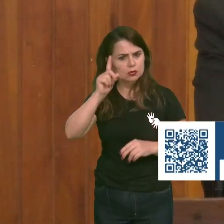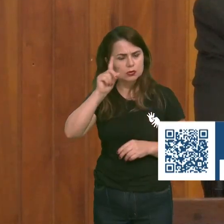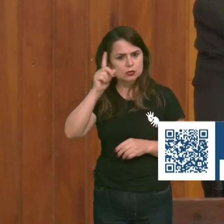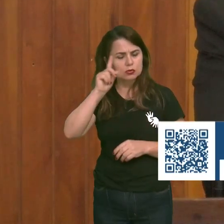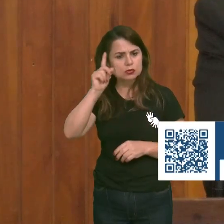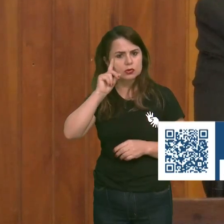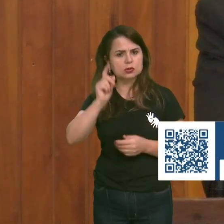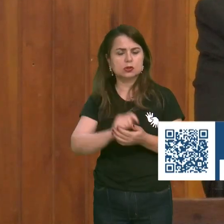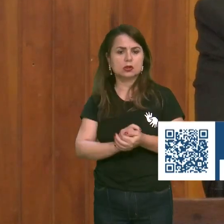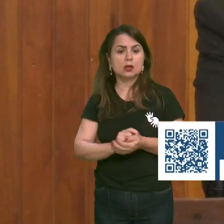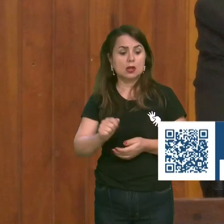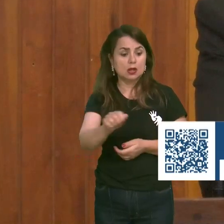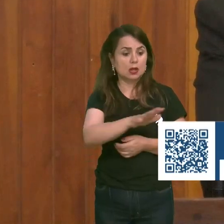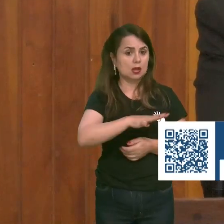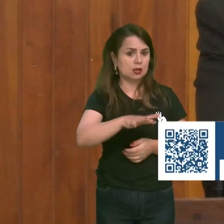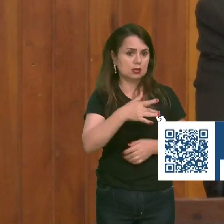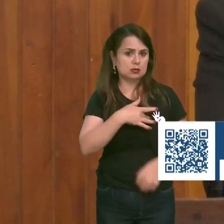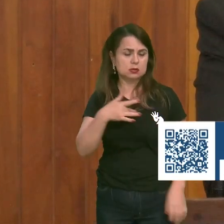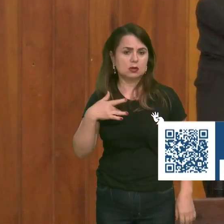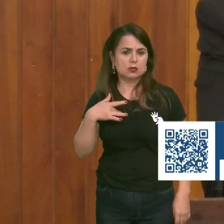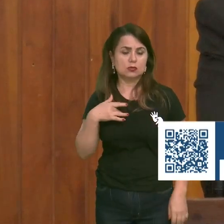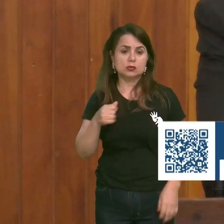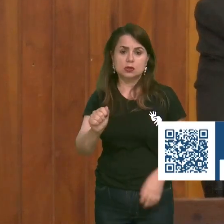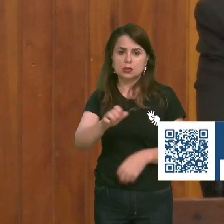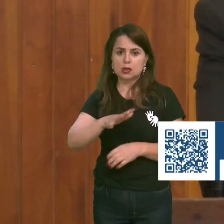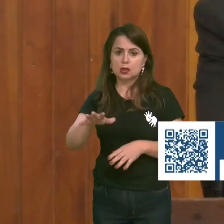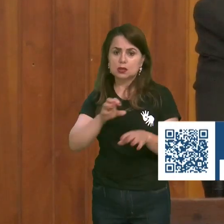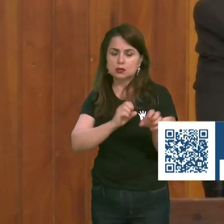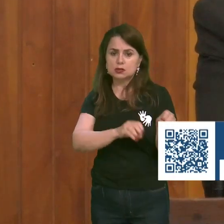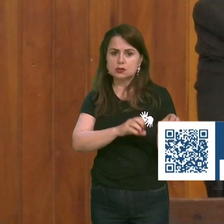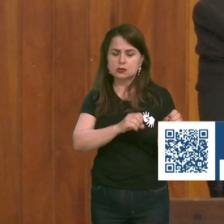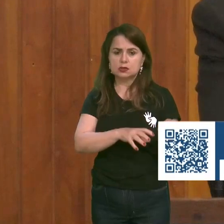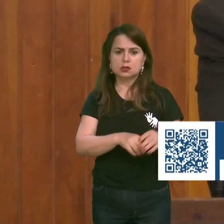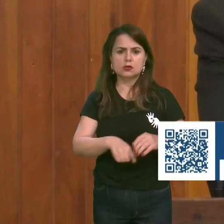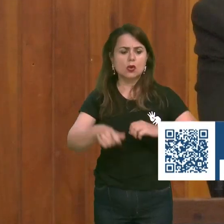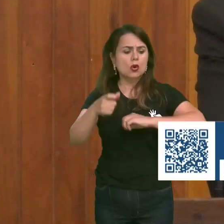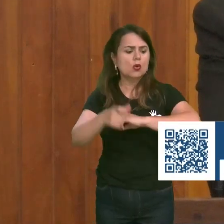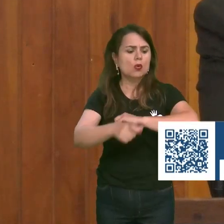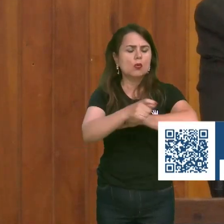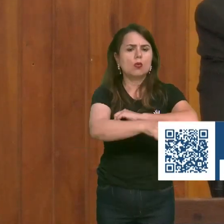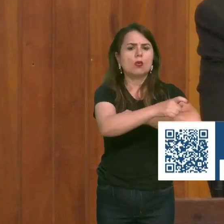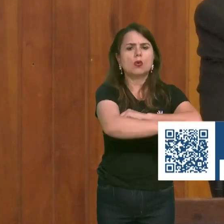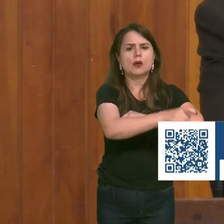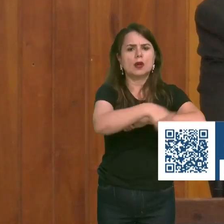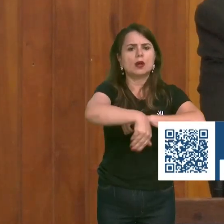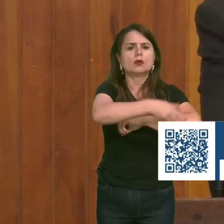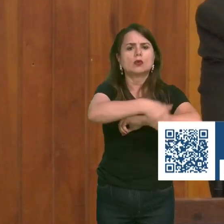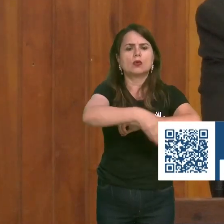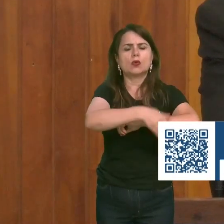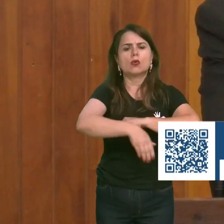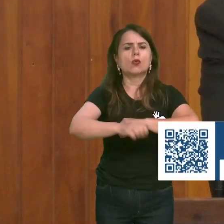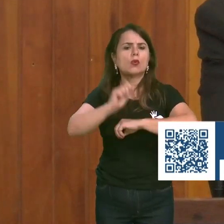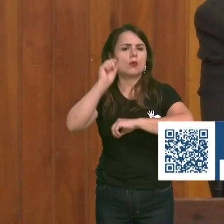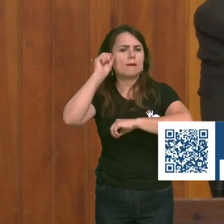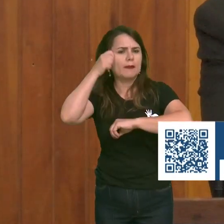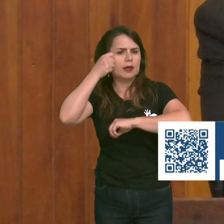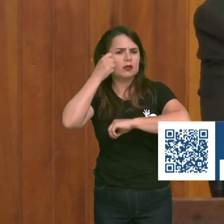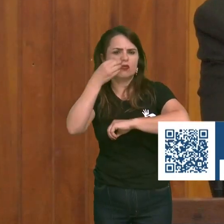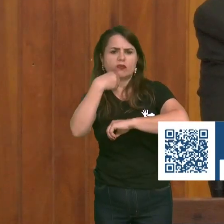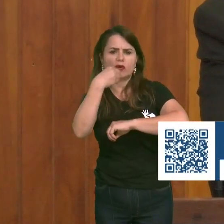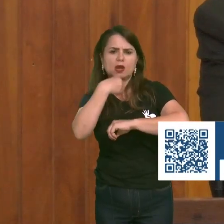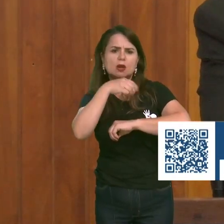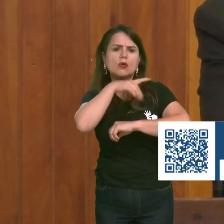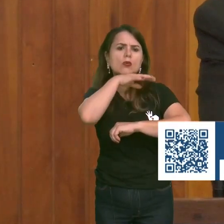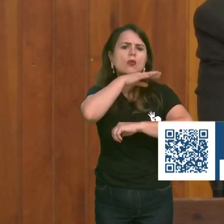área da Educação infraestruturas ruas esburacadas asfalto uma porcaria colocam Asfalto